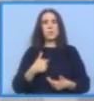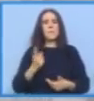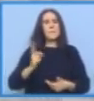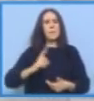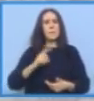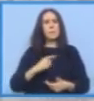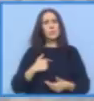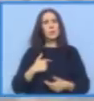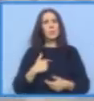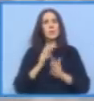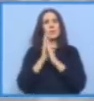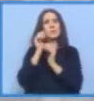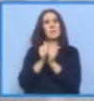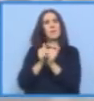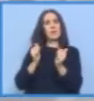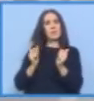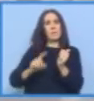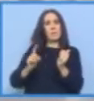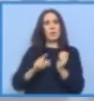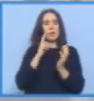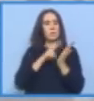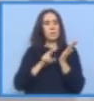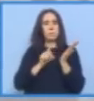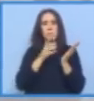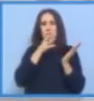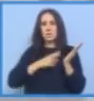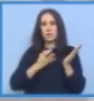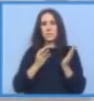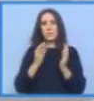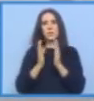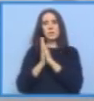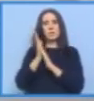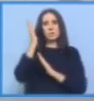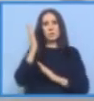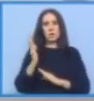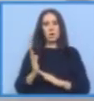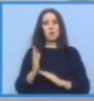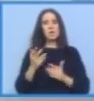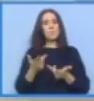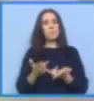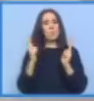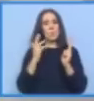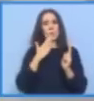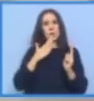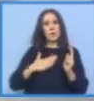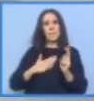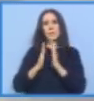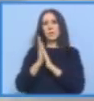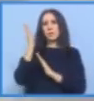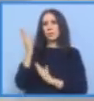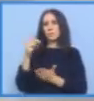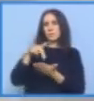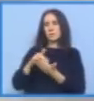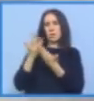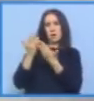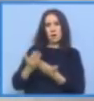vezes pelo meu afastamento de Deus. A primeira leitura relata-nos isso mesmo, de um Deus que liberta, de um Deus que se faz presente,